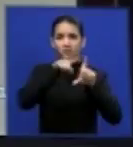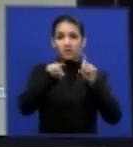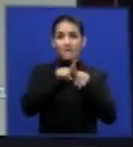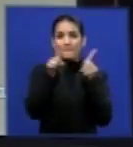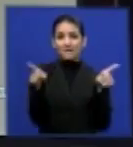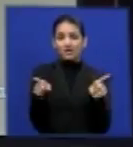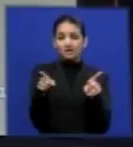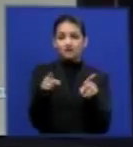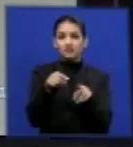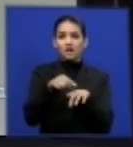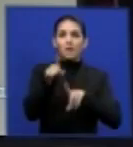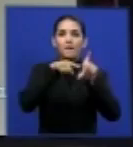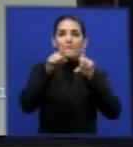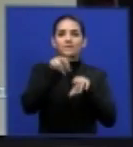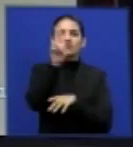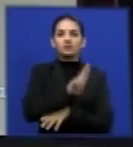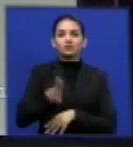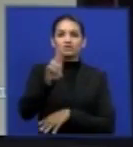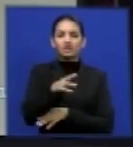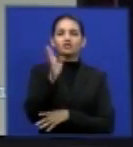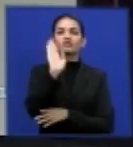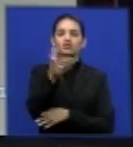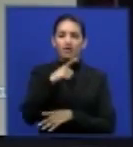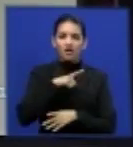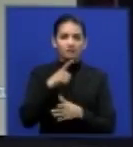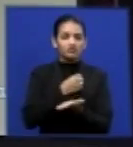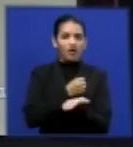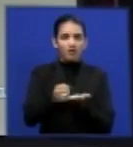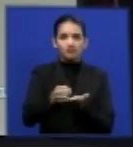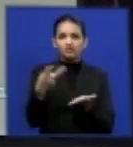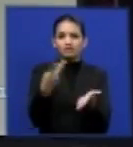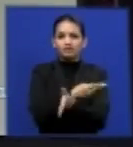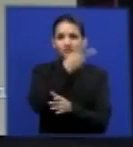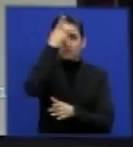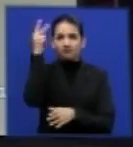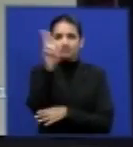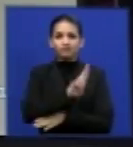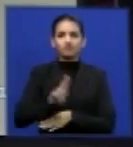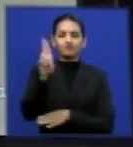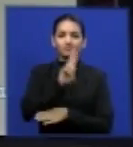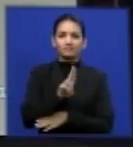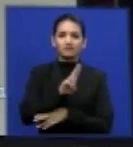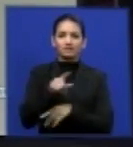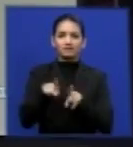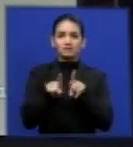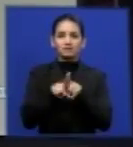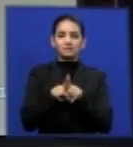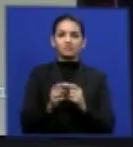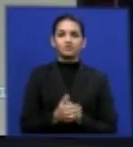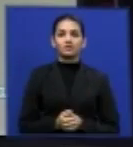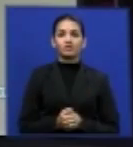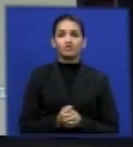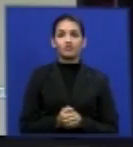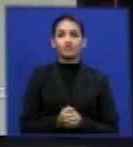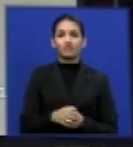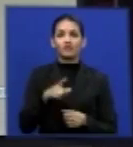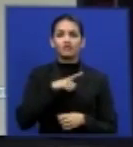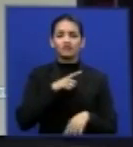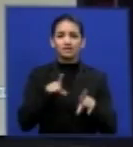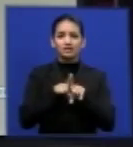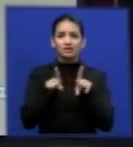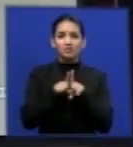é aquele que foi submetido a qualquer tipo de uso ou desgaste. E temos ainda o conceito de pneu